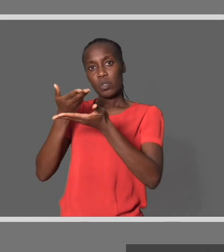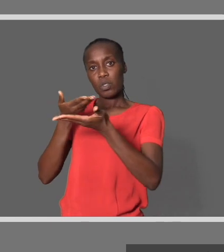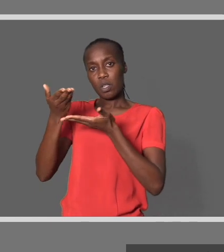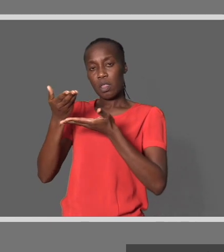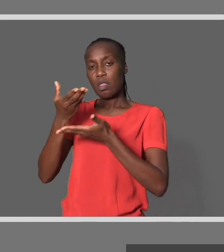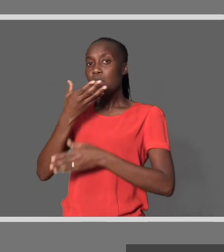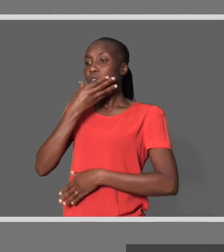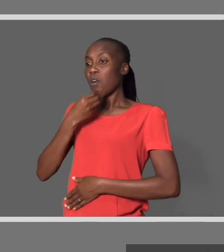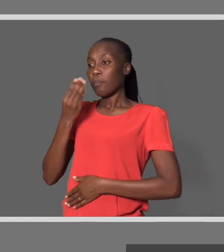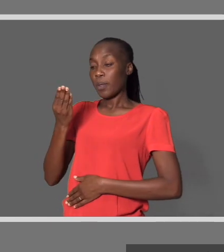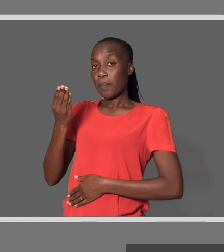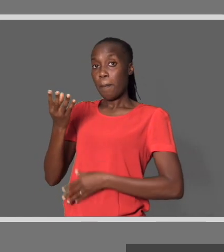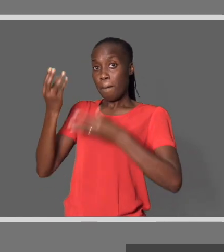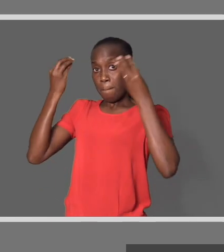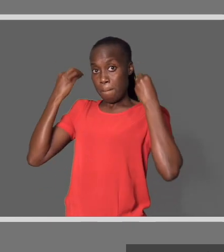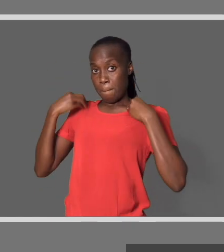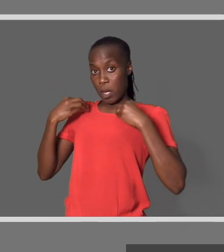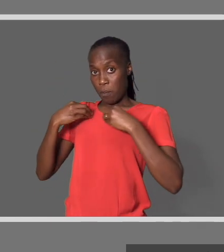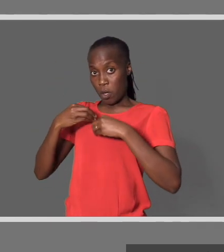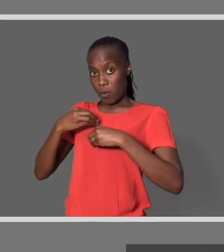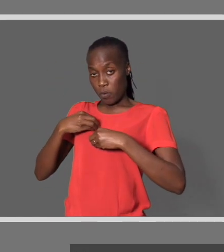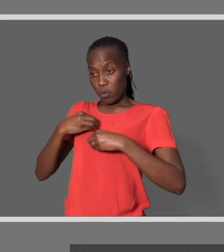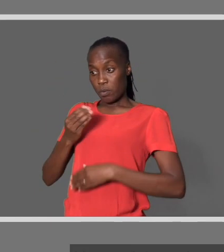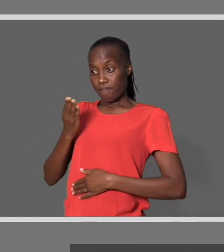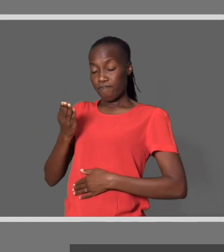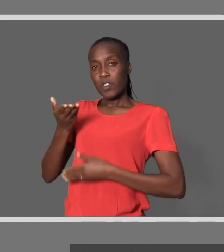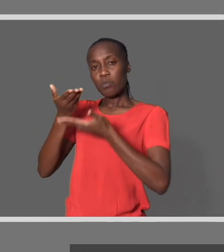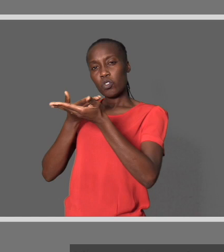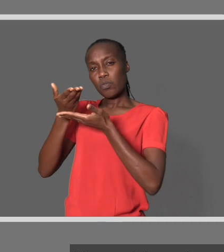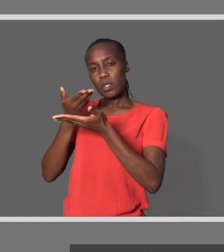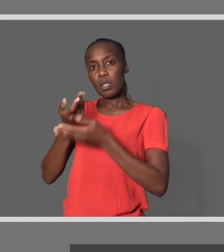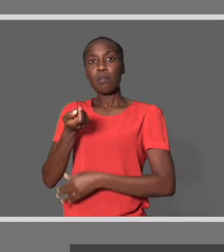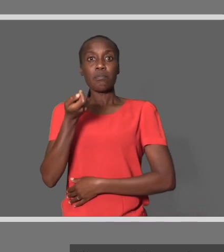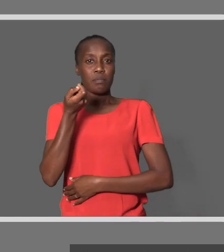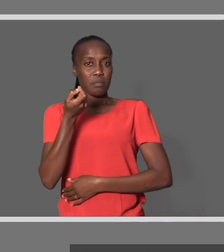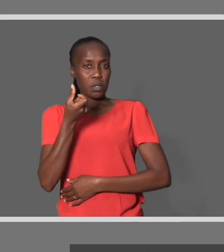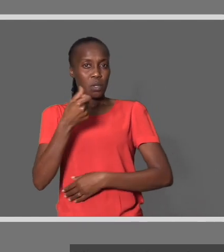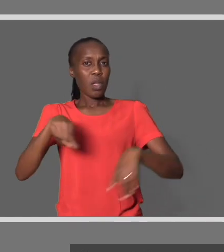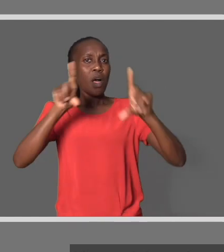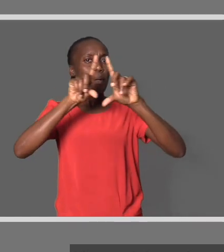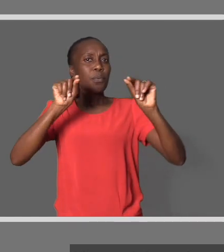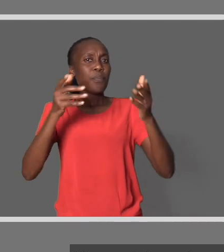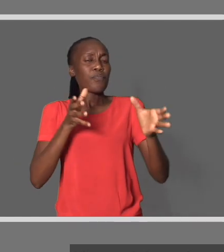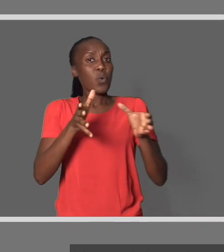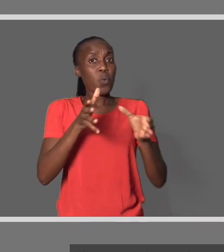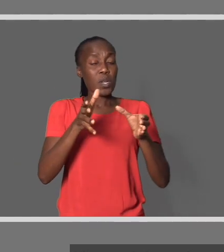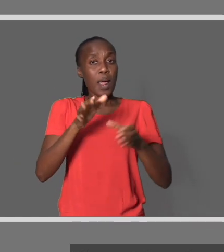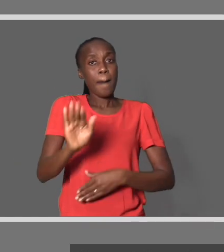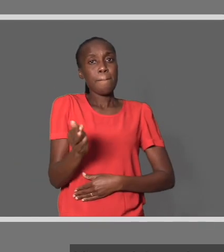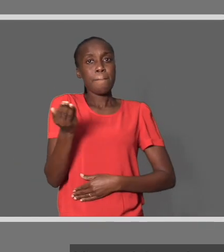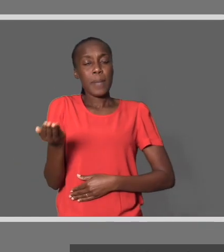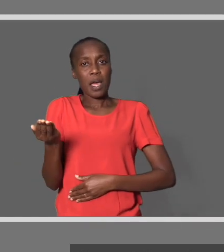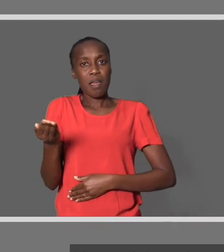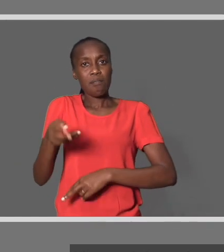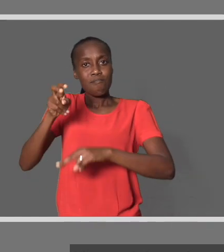com Eric Matinho, que ele é o técnico ortopédico, não é? Que nós vamos conversar um pouco sobre quais são os cuidados para a aquisição de uma